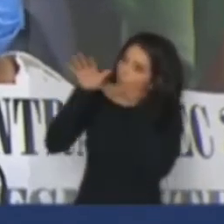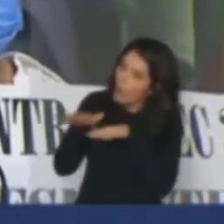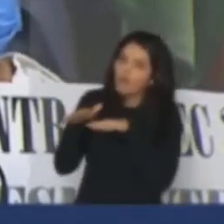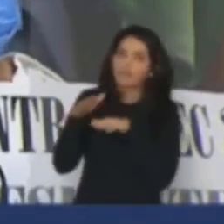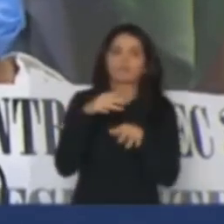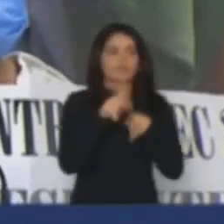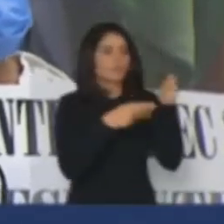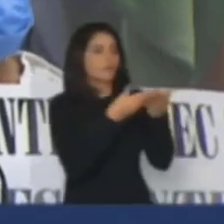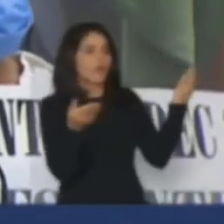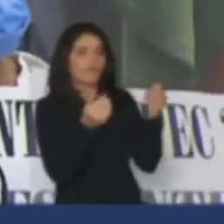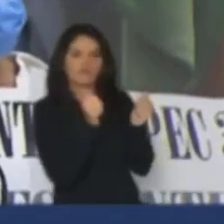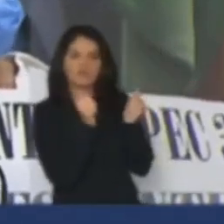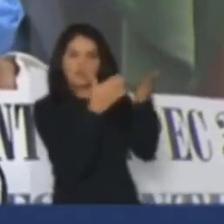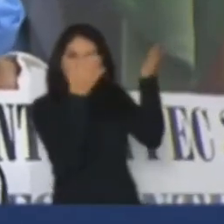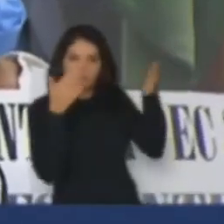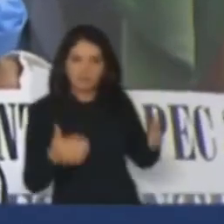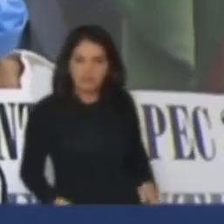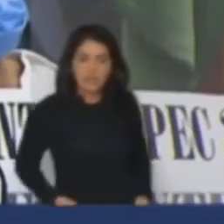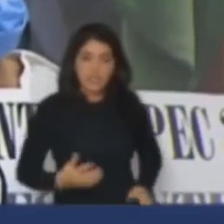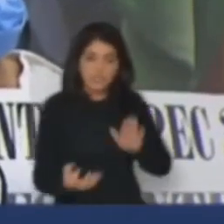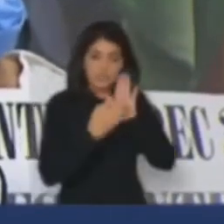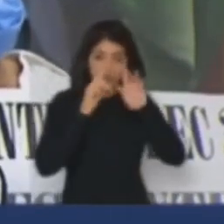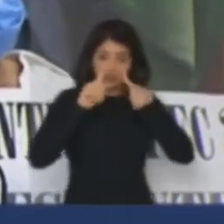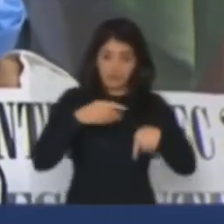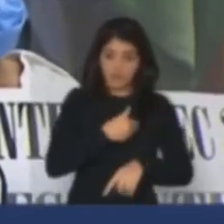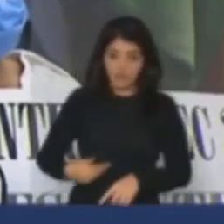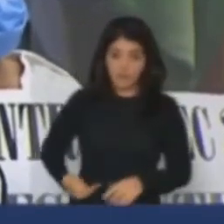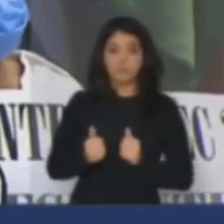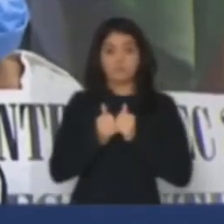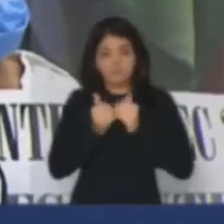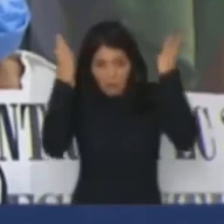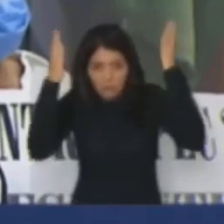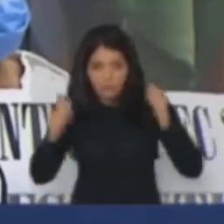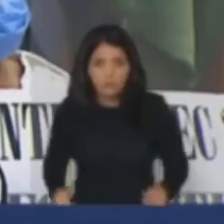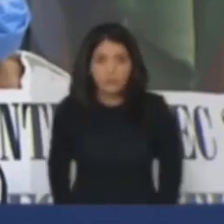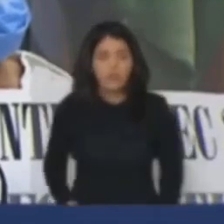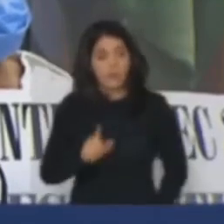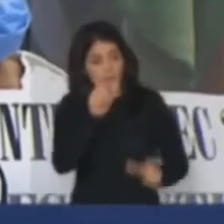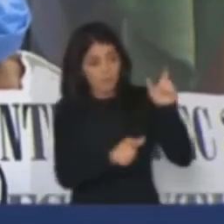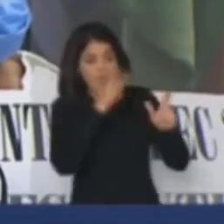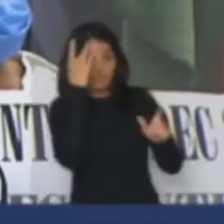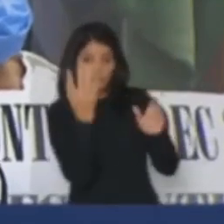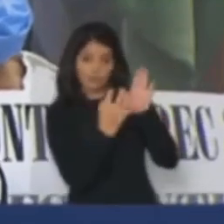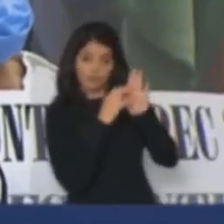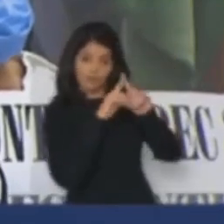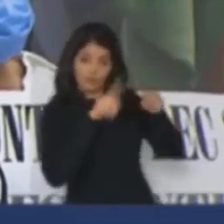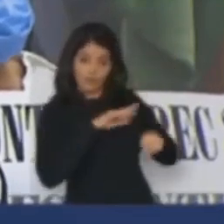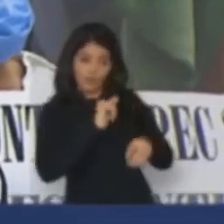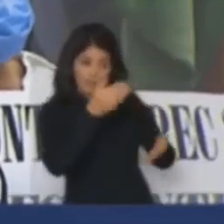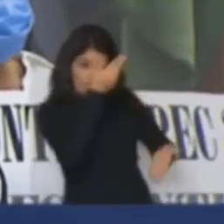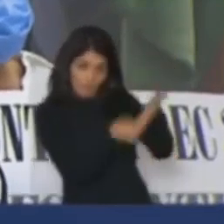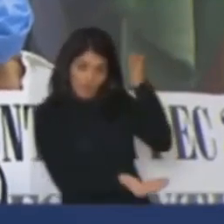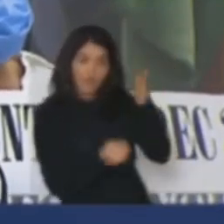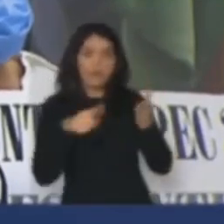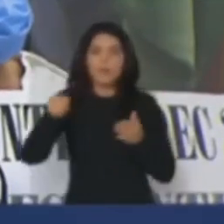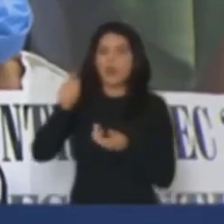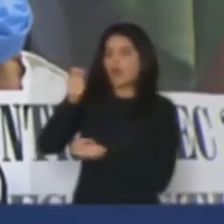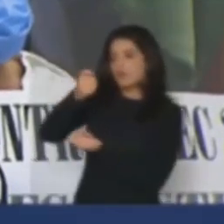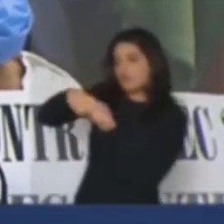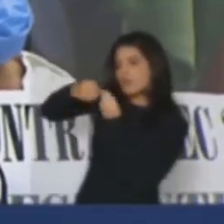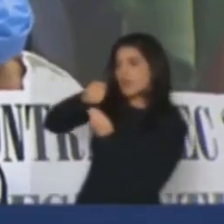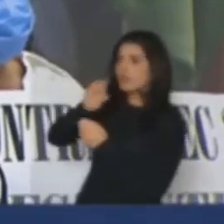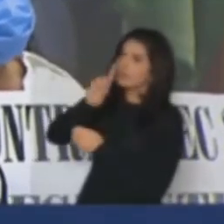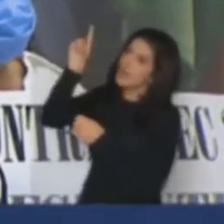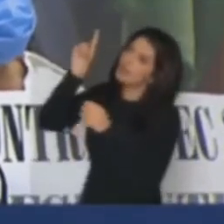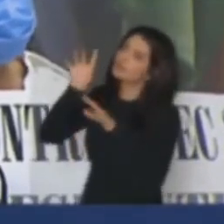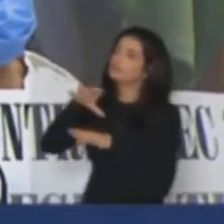povo brasileiro? E o serviço público? E os servidores? Estes serão atingidos para que o Deus mercado respire